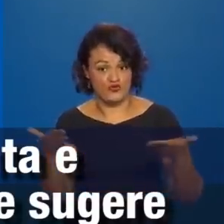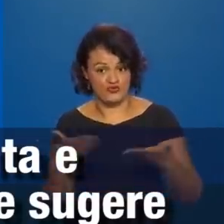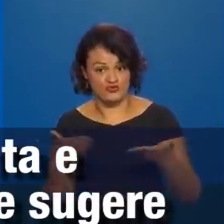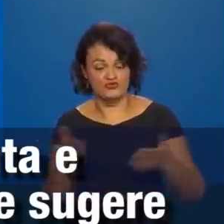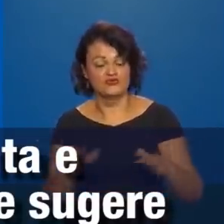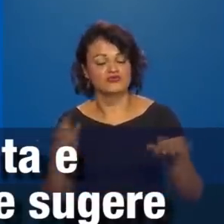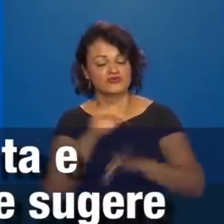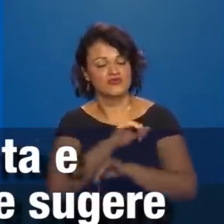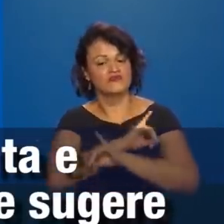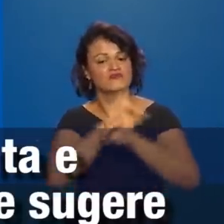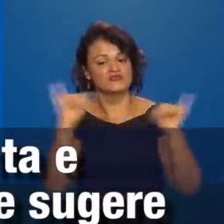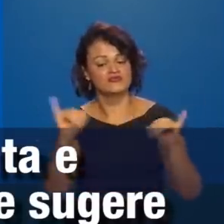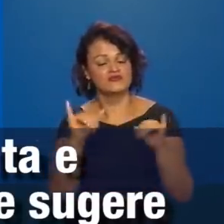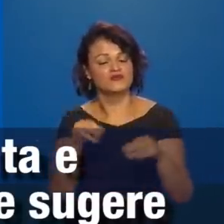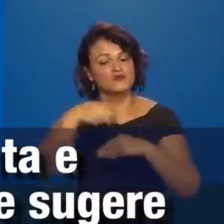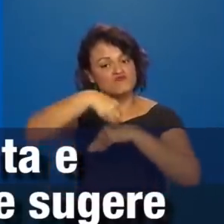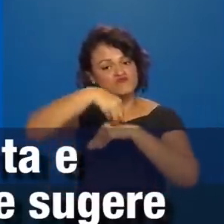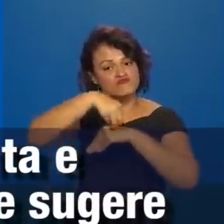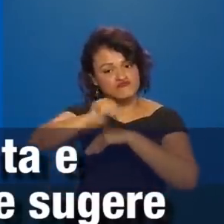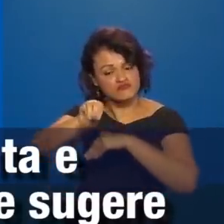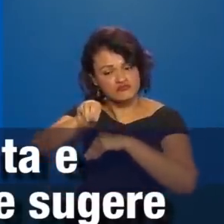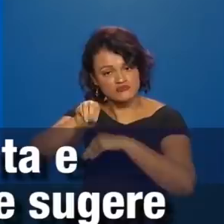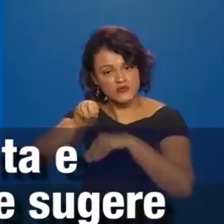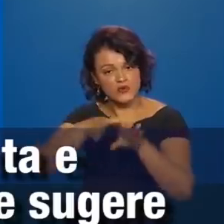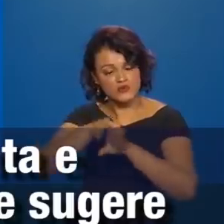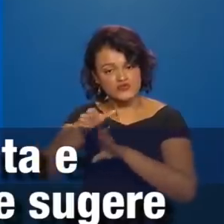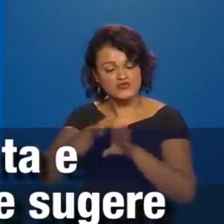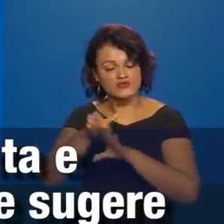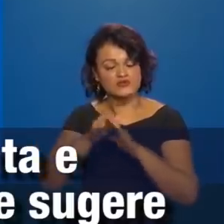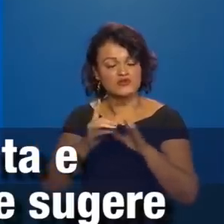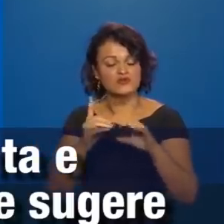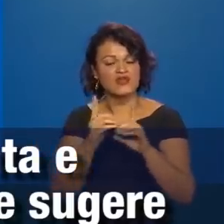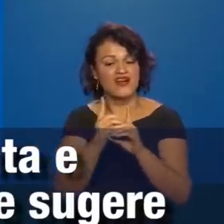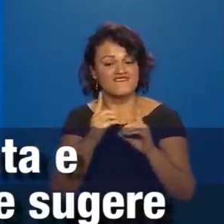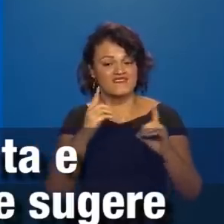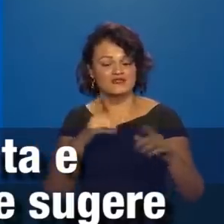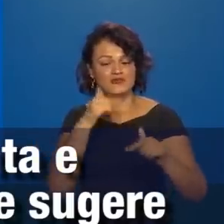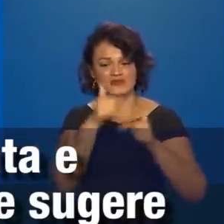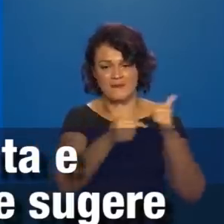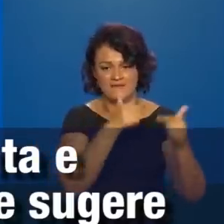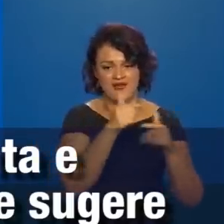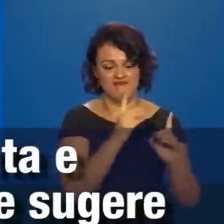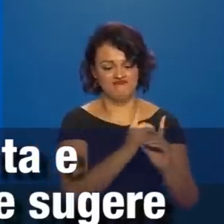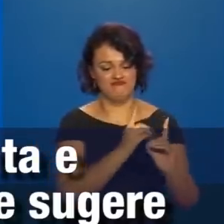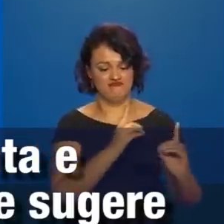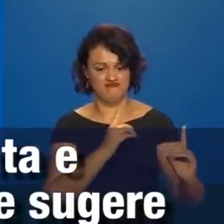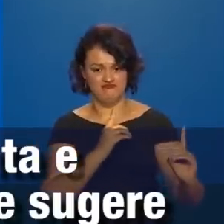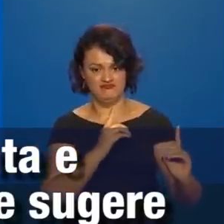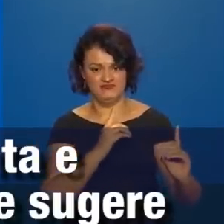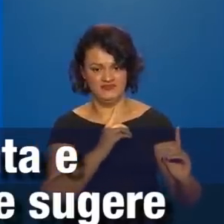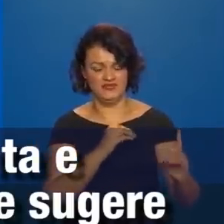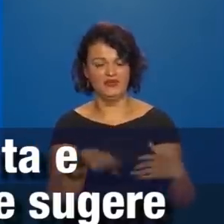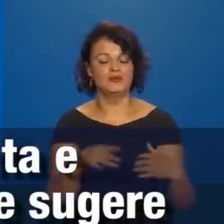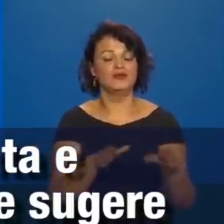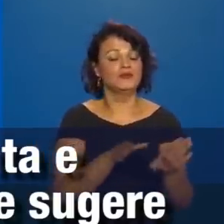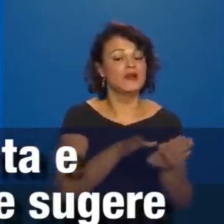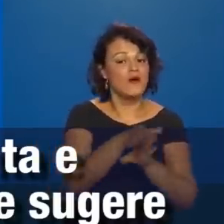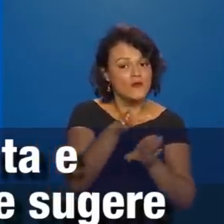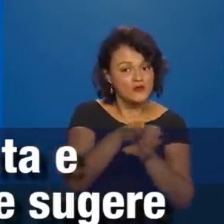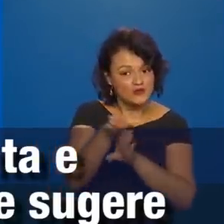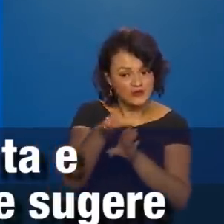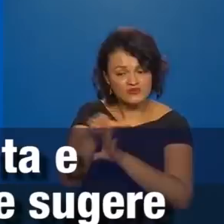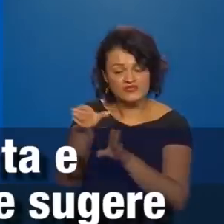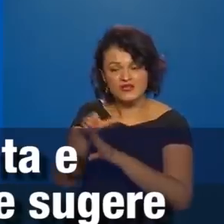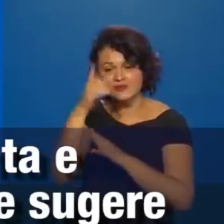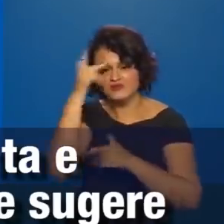nós publicamos uma orientação sobre afastamento laboral, justamente para orientar os